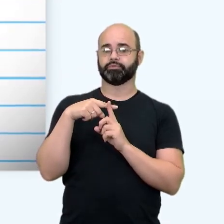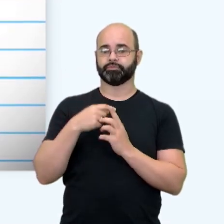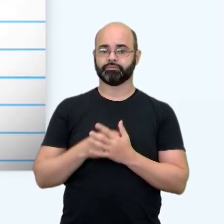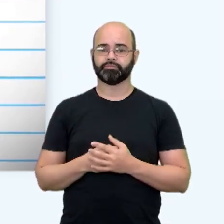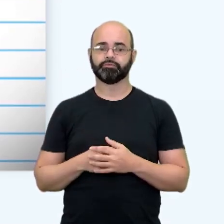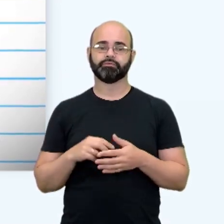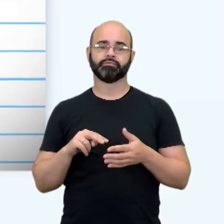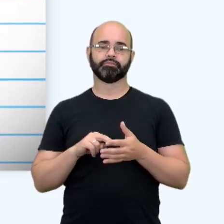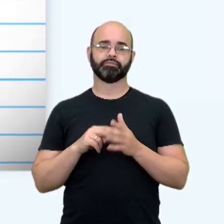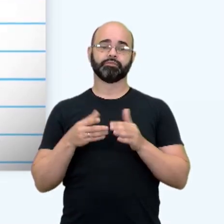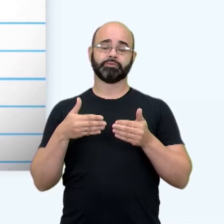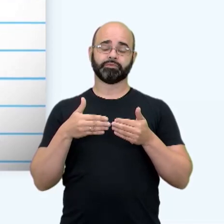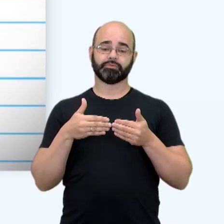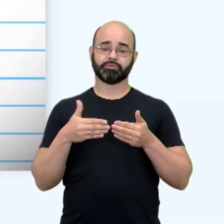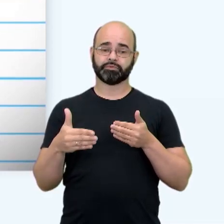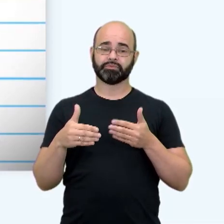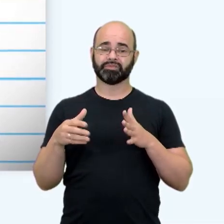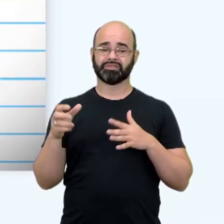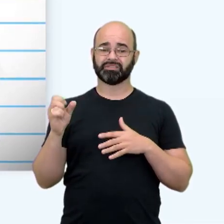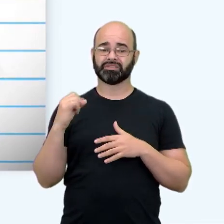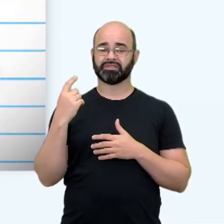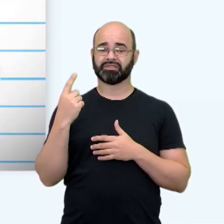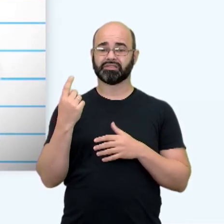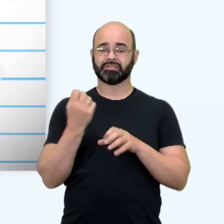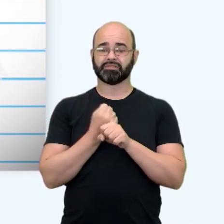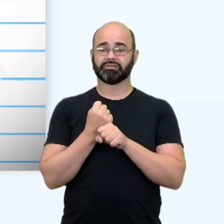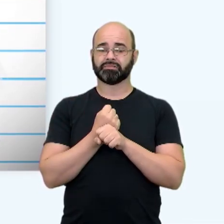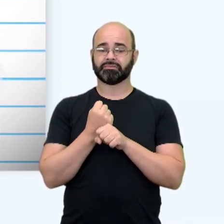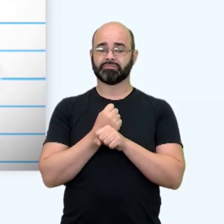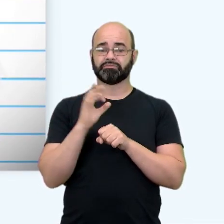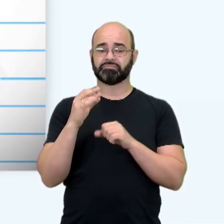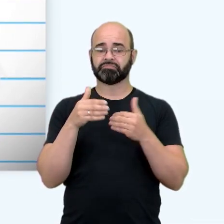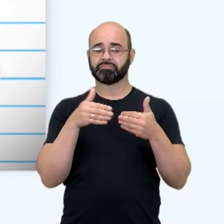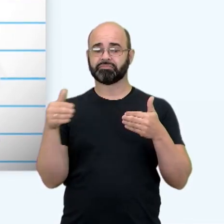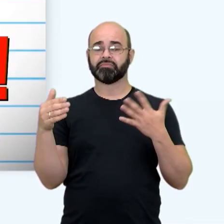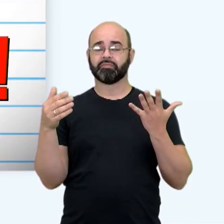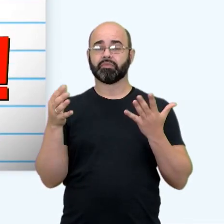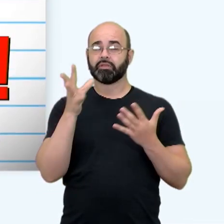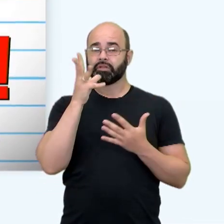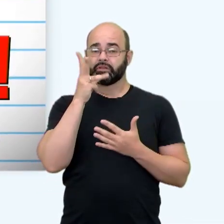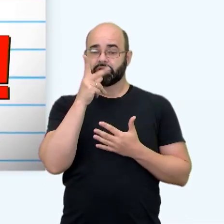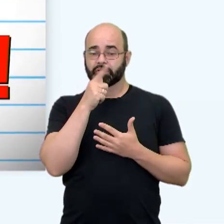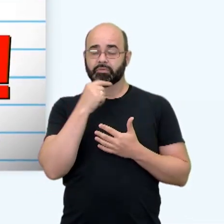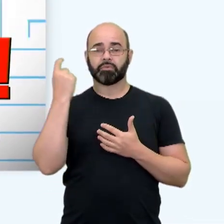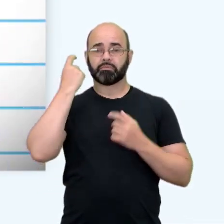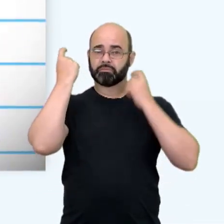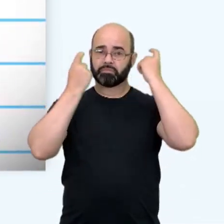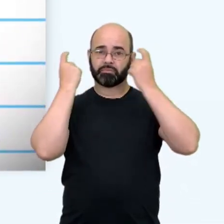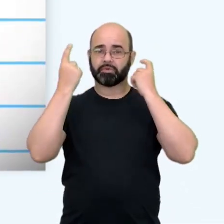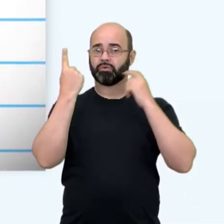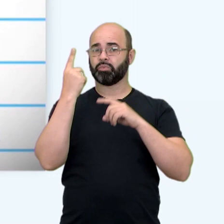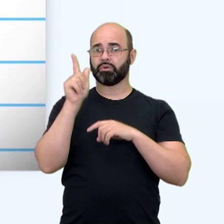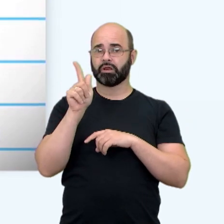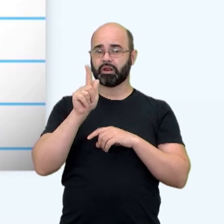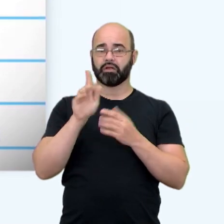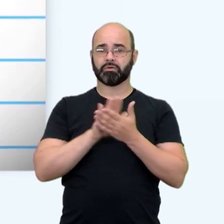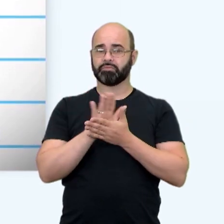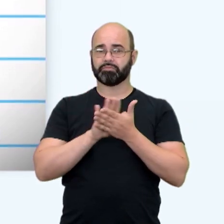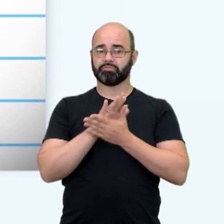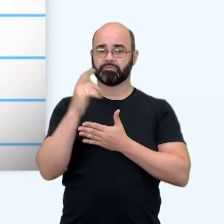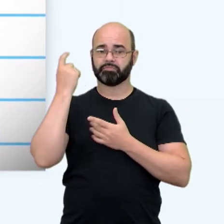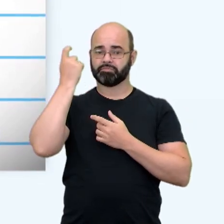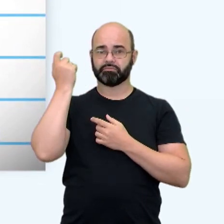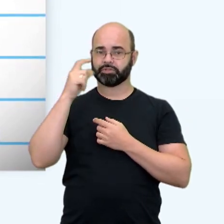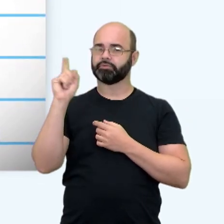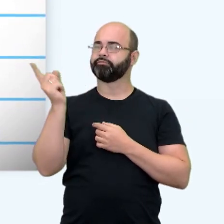132 anos a temperatura não aumentou nem 1 grau, não precisamos nos preocupar tanto, certo? Errado! Nas últimas décadas, a